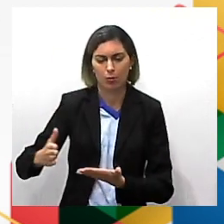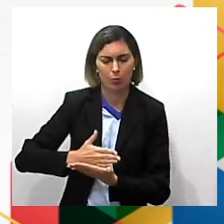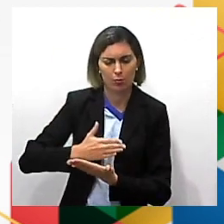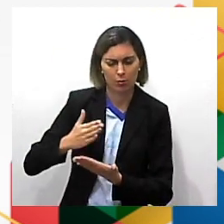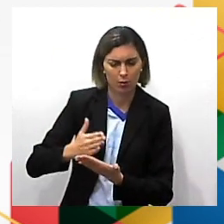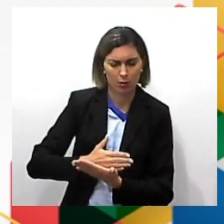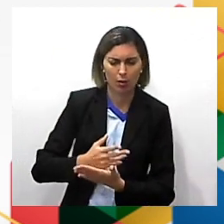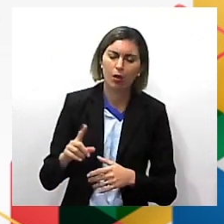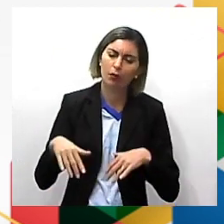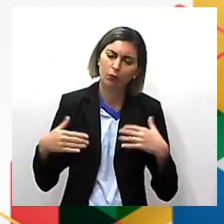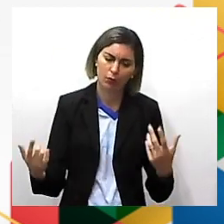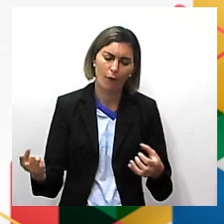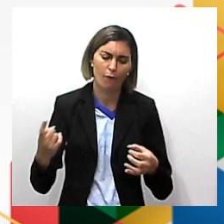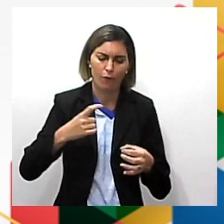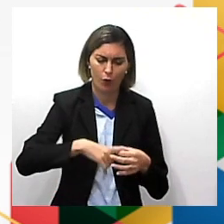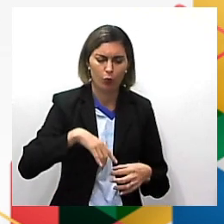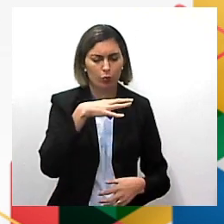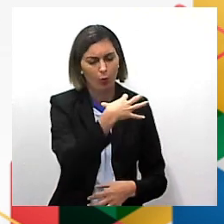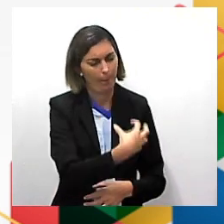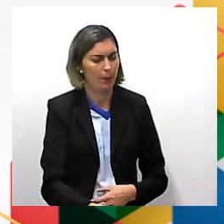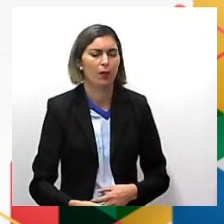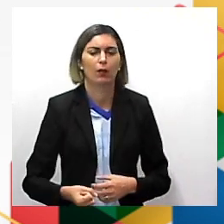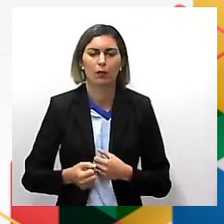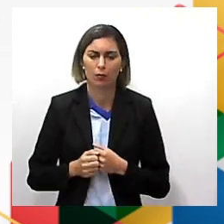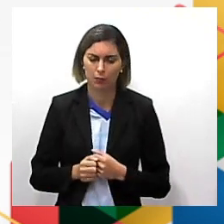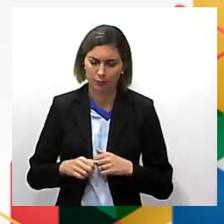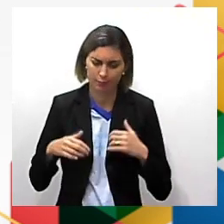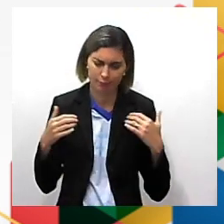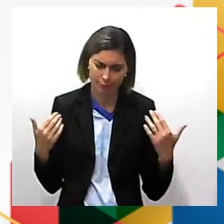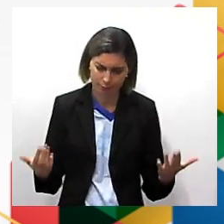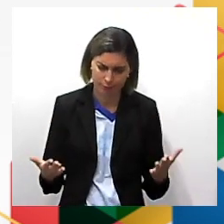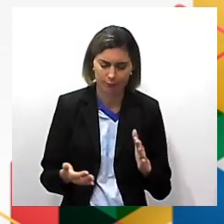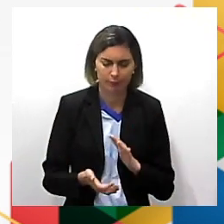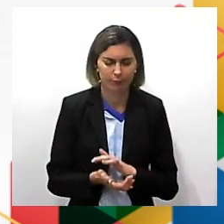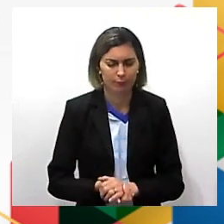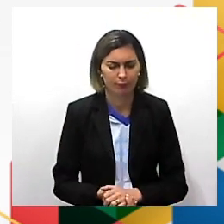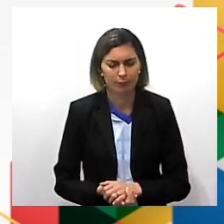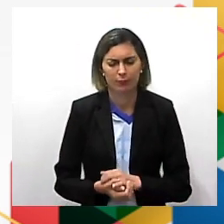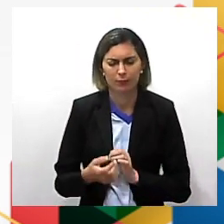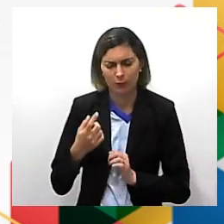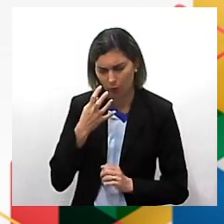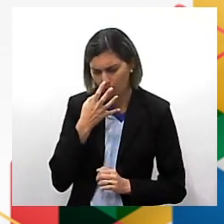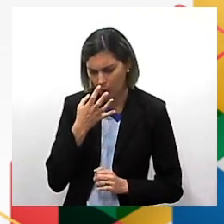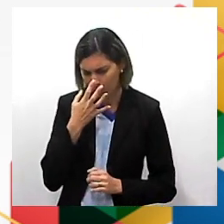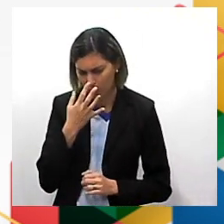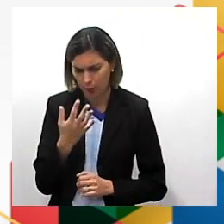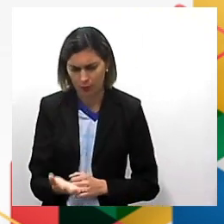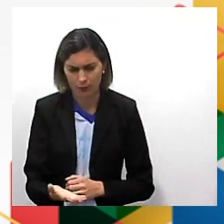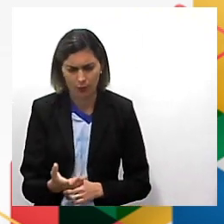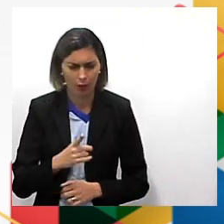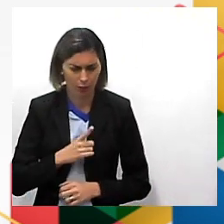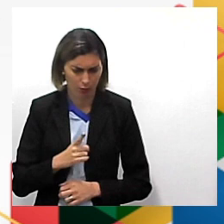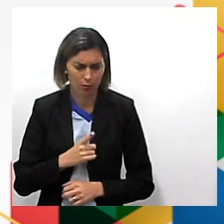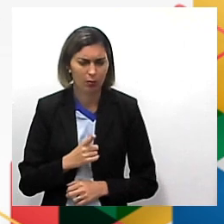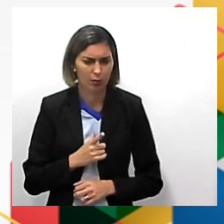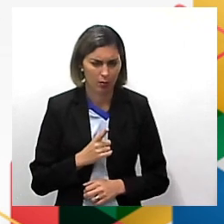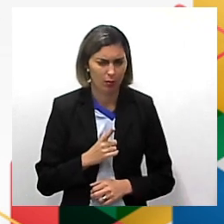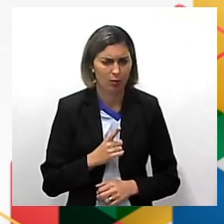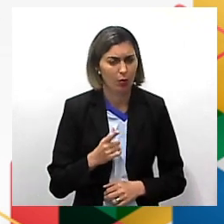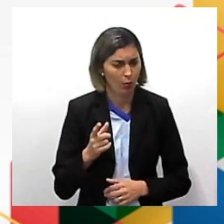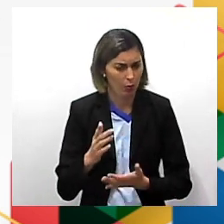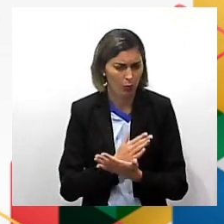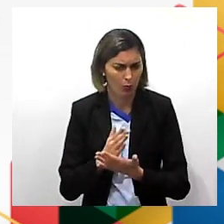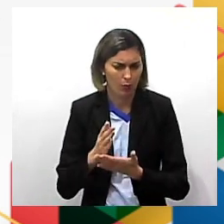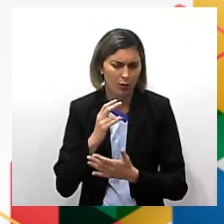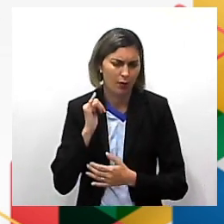livros e então voltou para pegá-los. Olha que legal. Então observe, tem lá